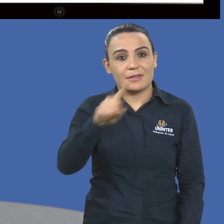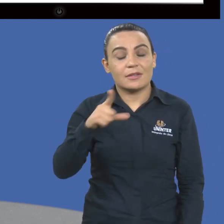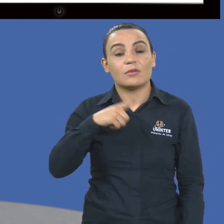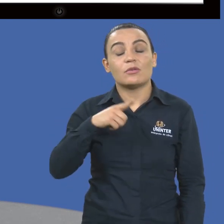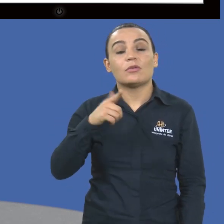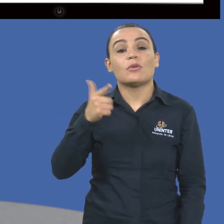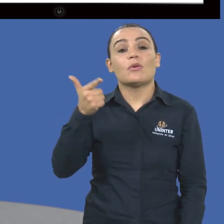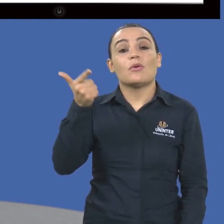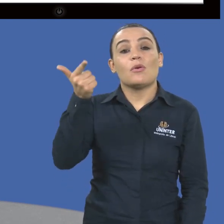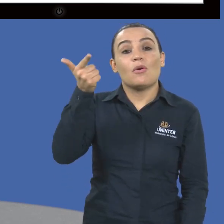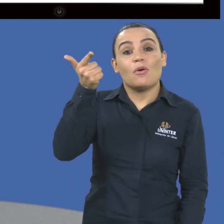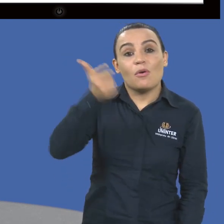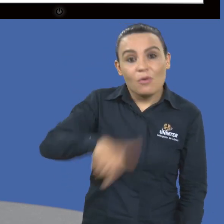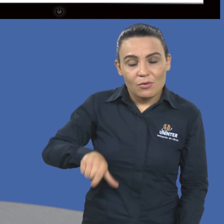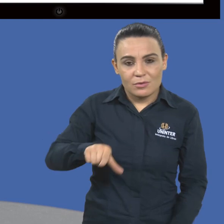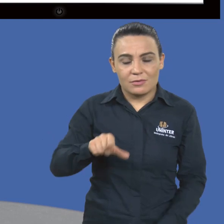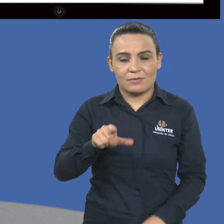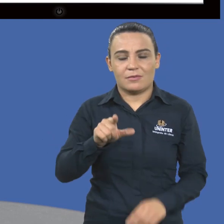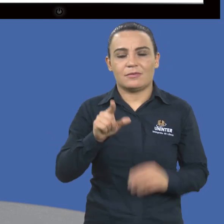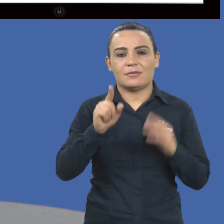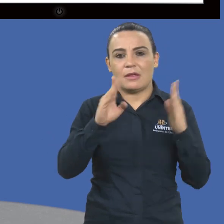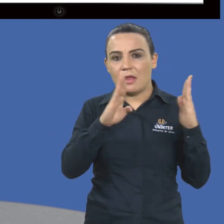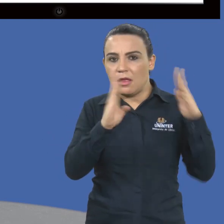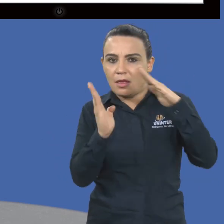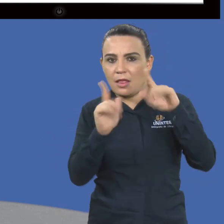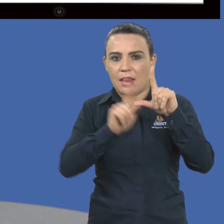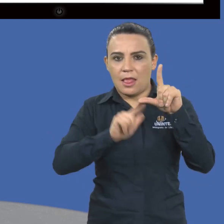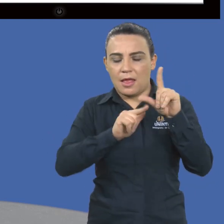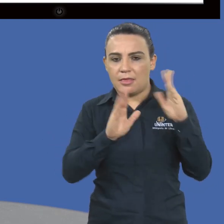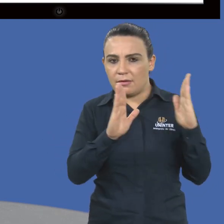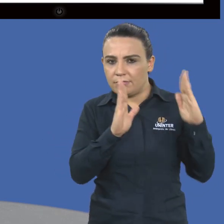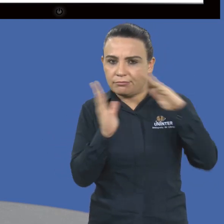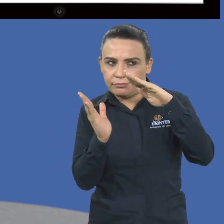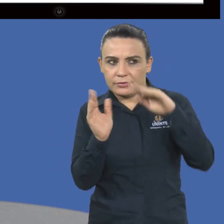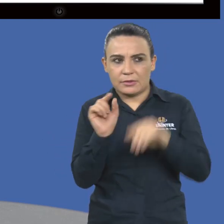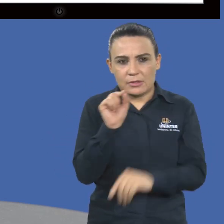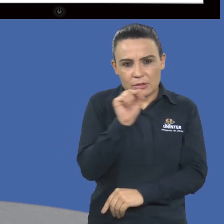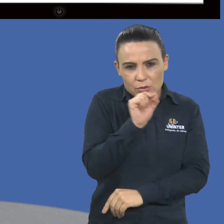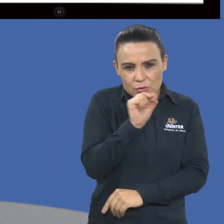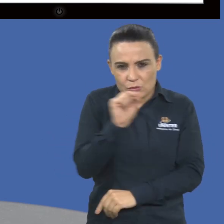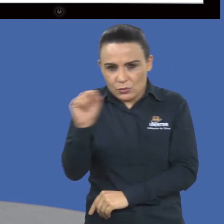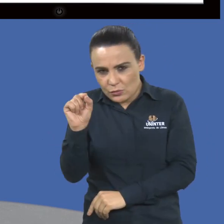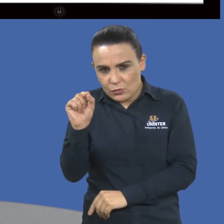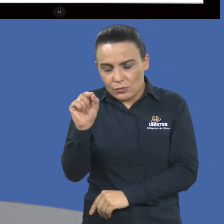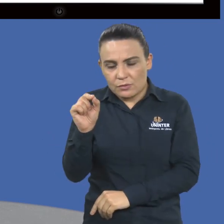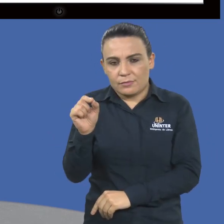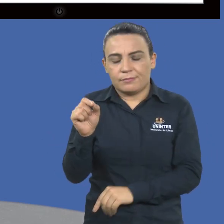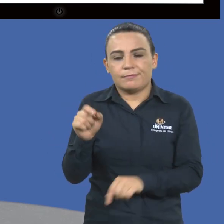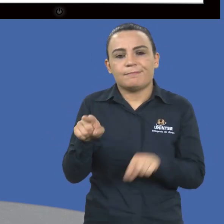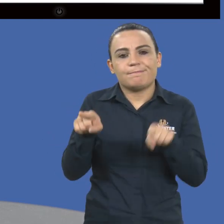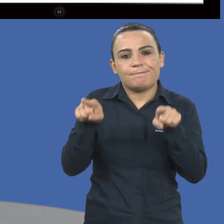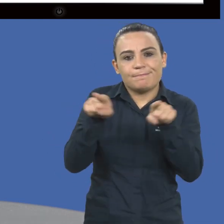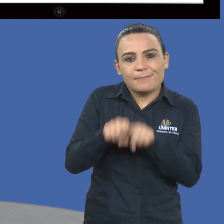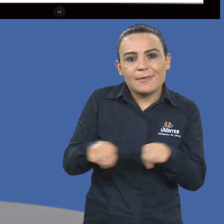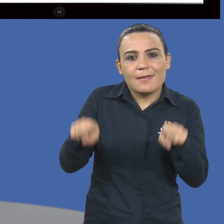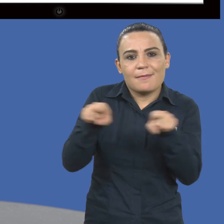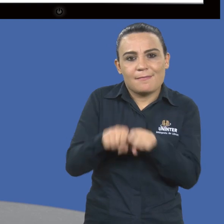de novo. Veja que o de novo está em itálico e sublinhado. E o de novo quer